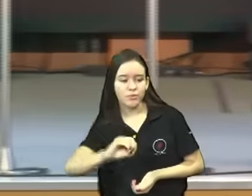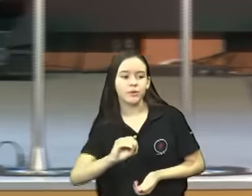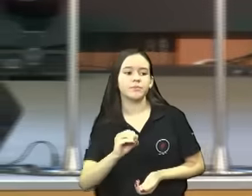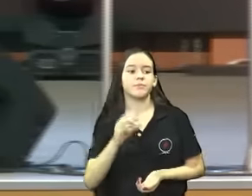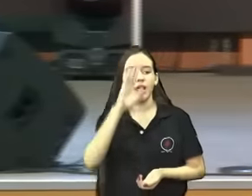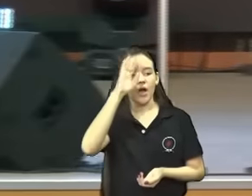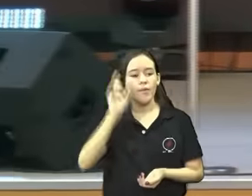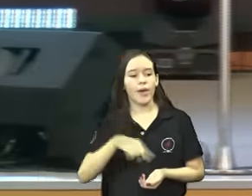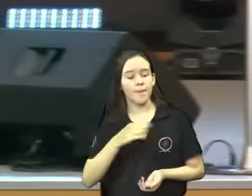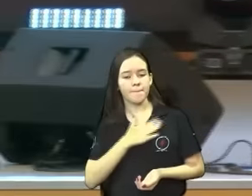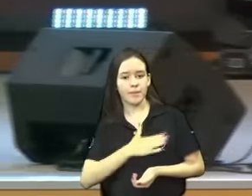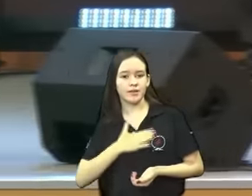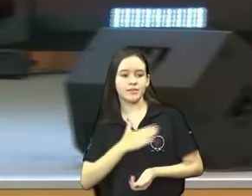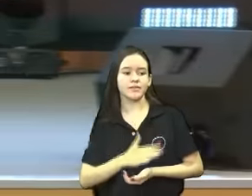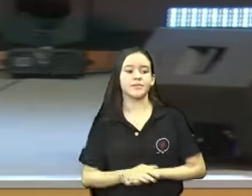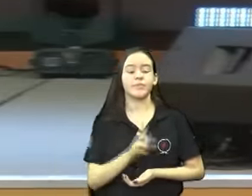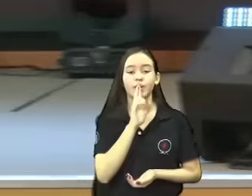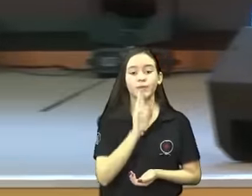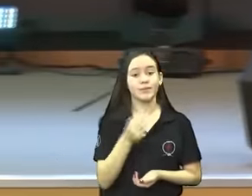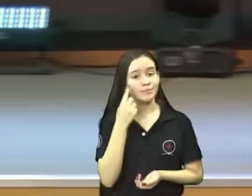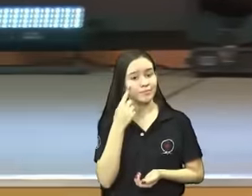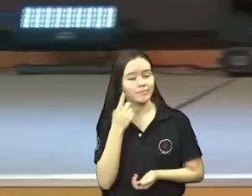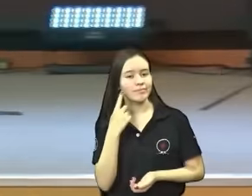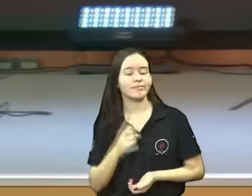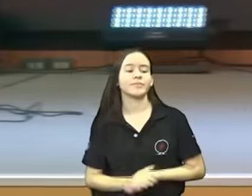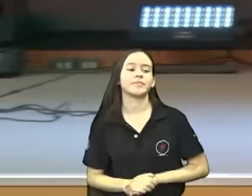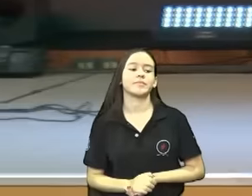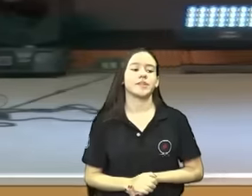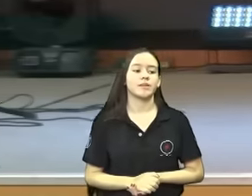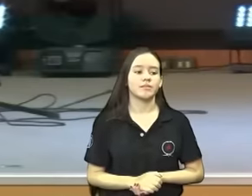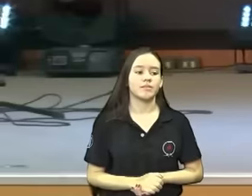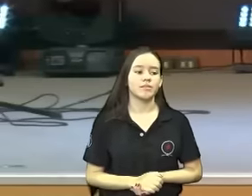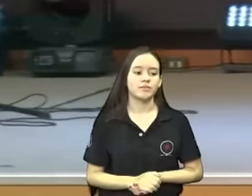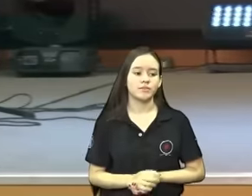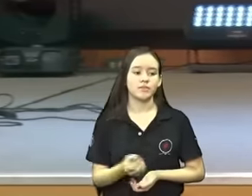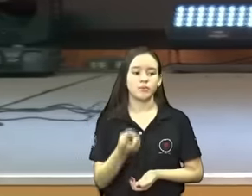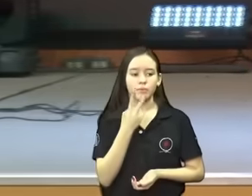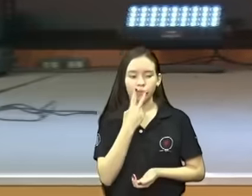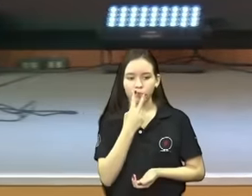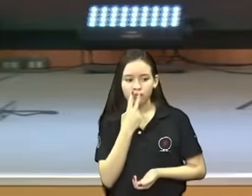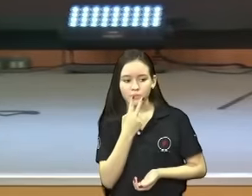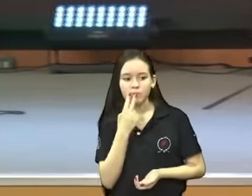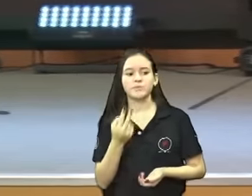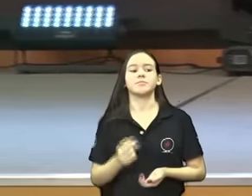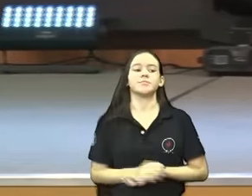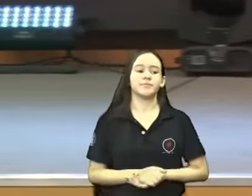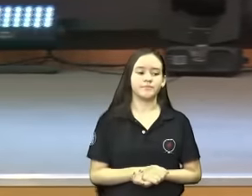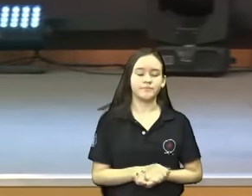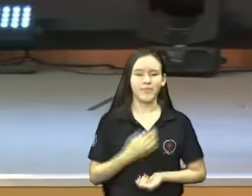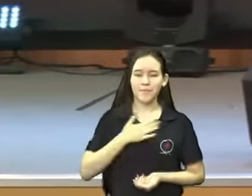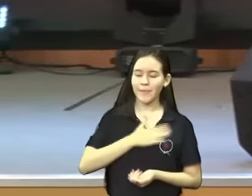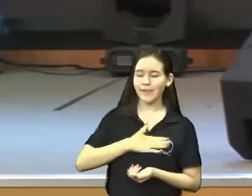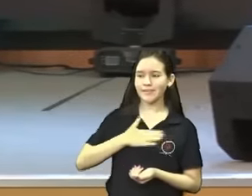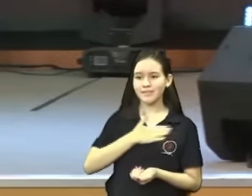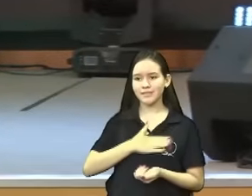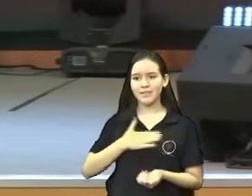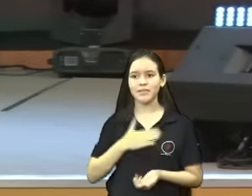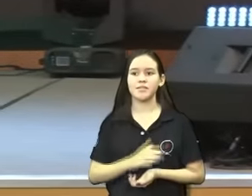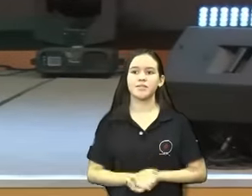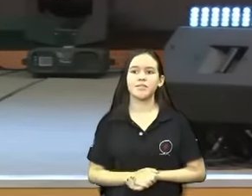como o resultado me dá prazer fumar três carteiras de cigarro e